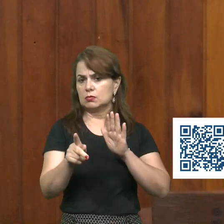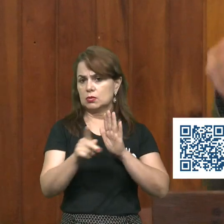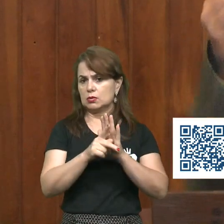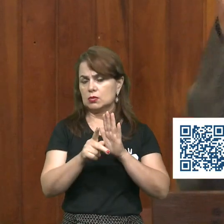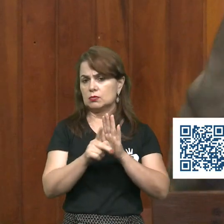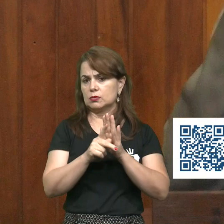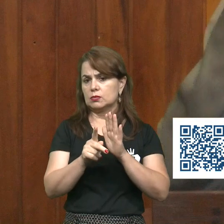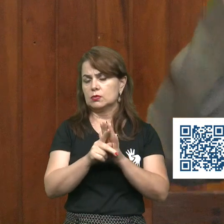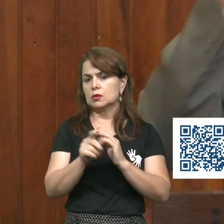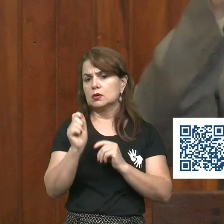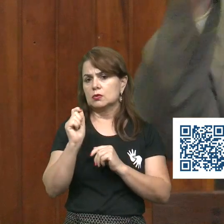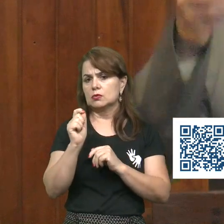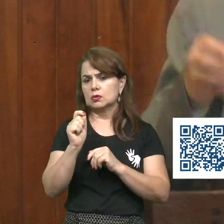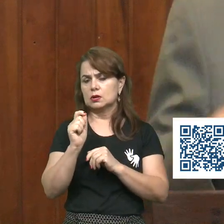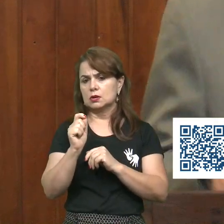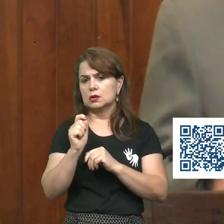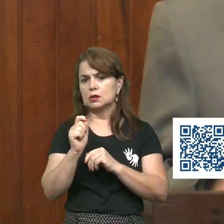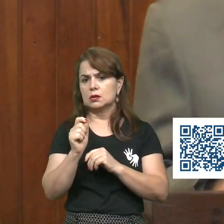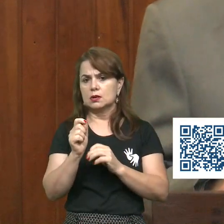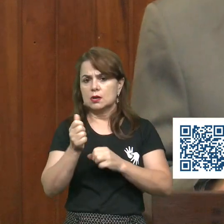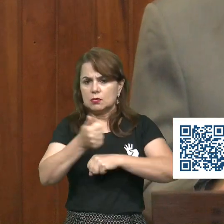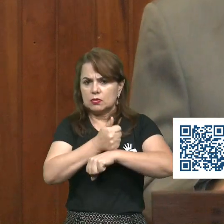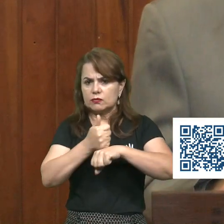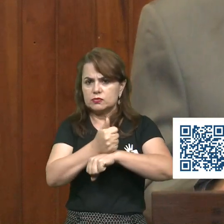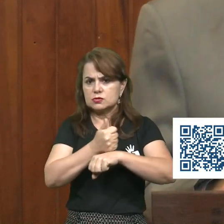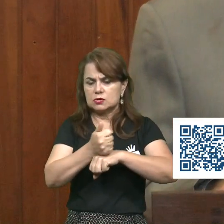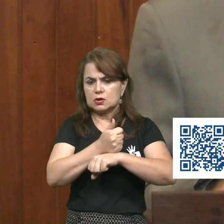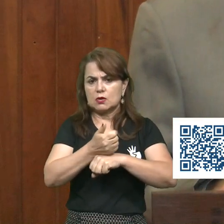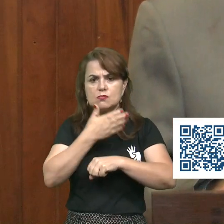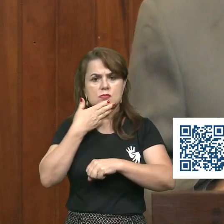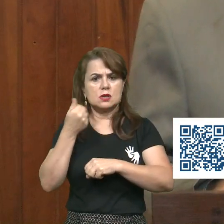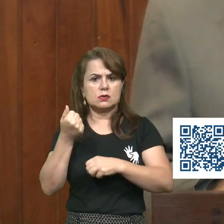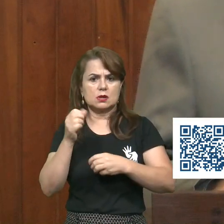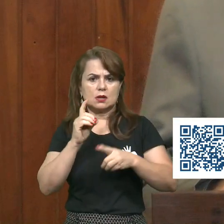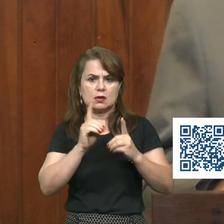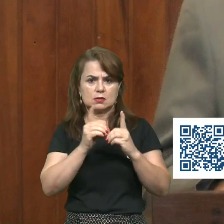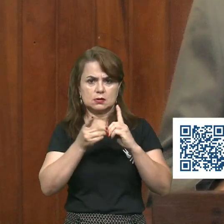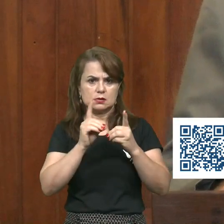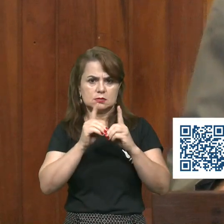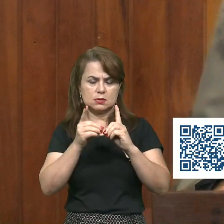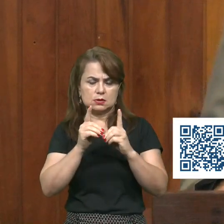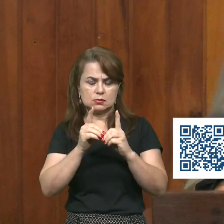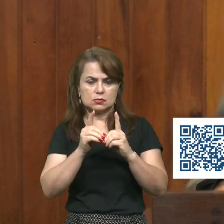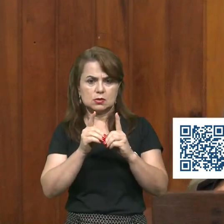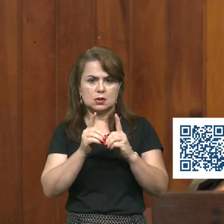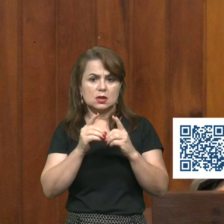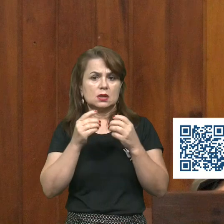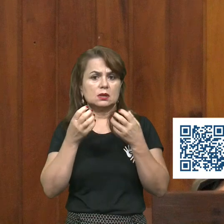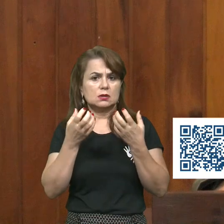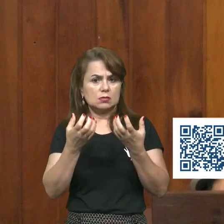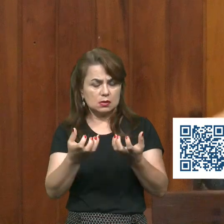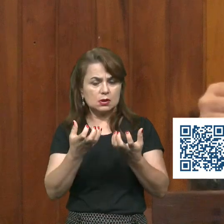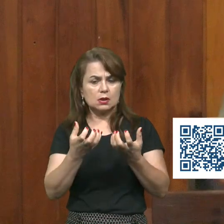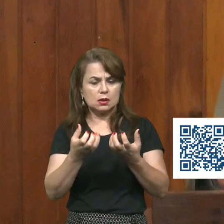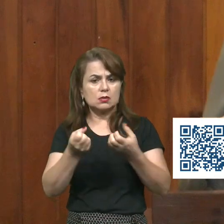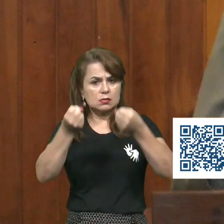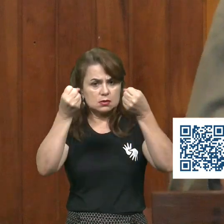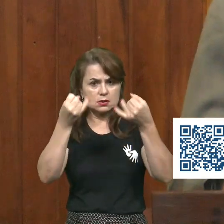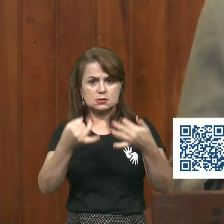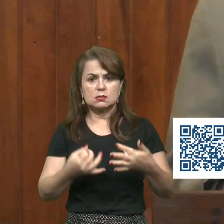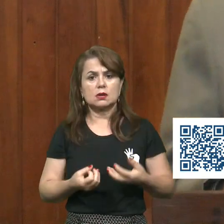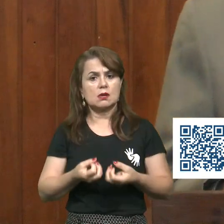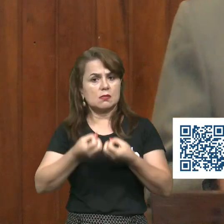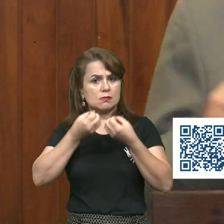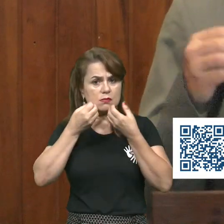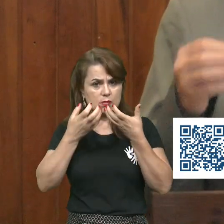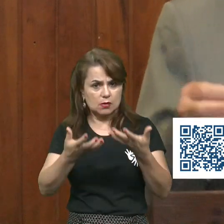público para aperfeiçoar o seu atendimento. Eu quero aqui exaltar o trabalho